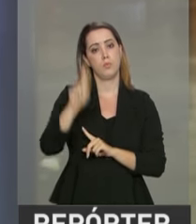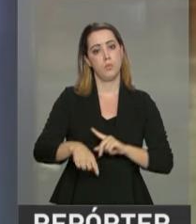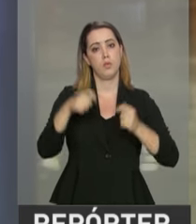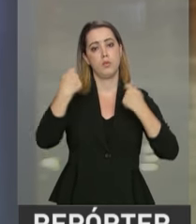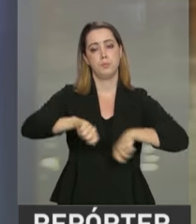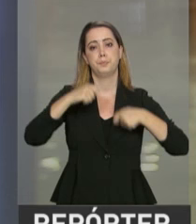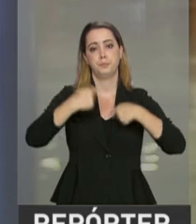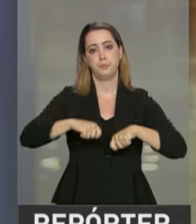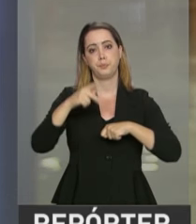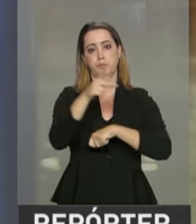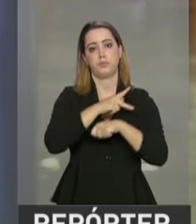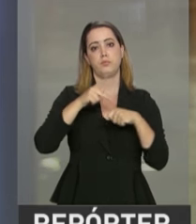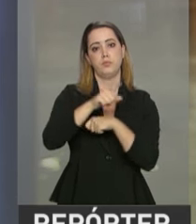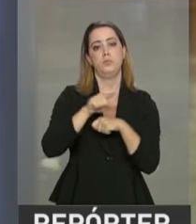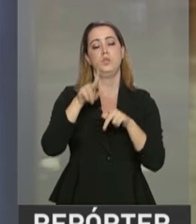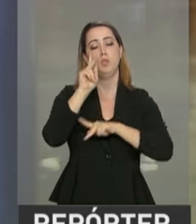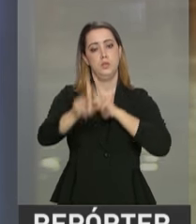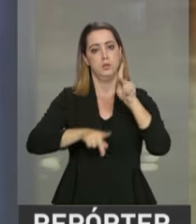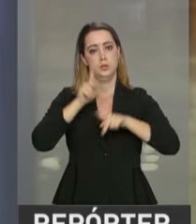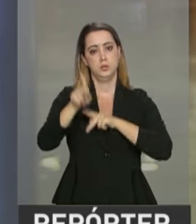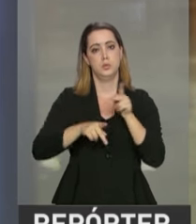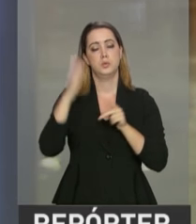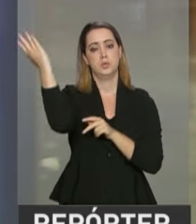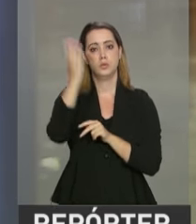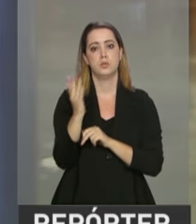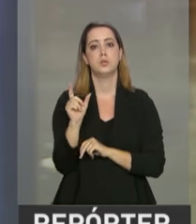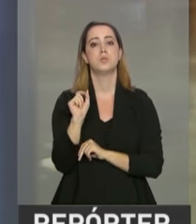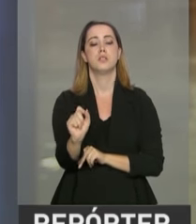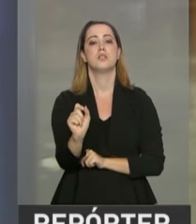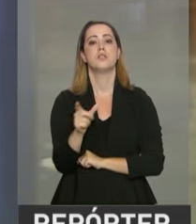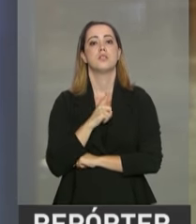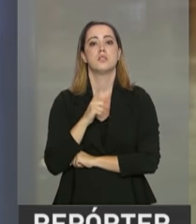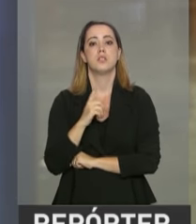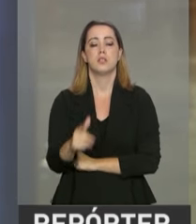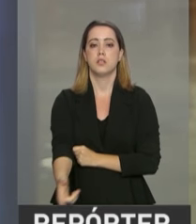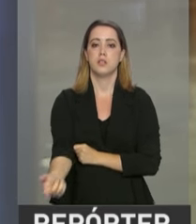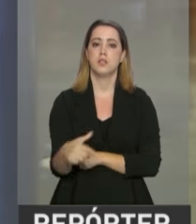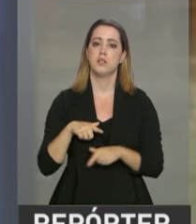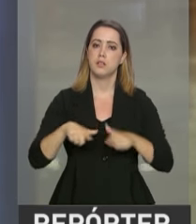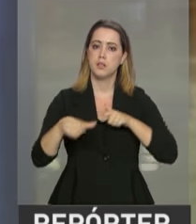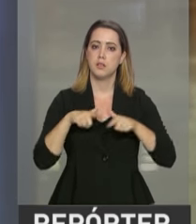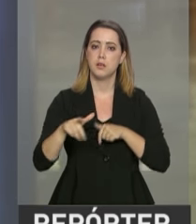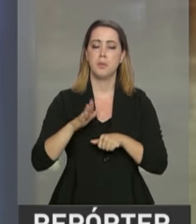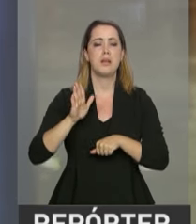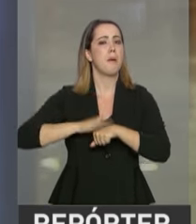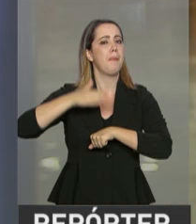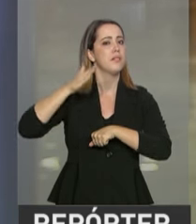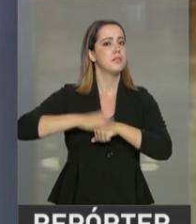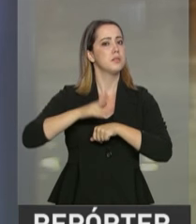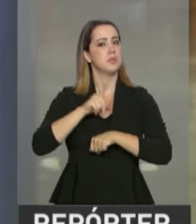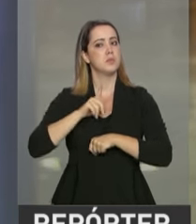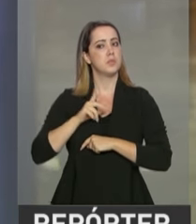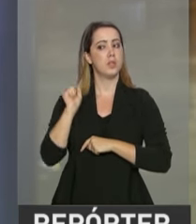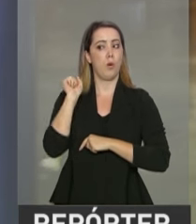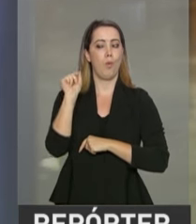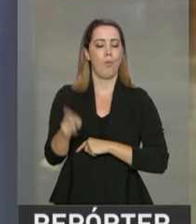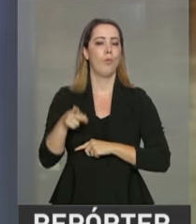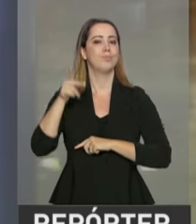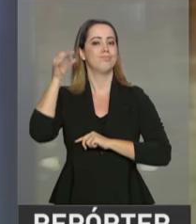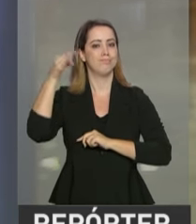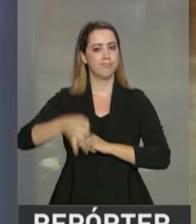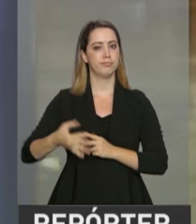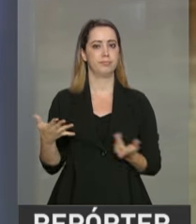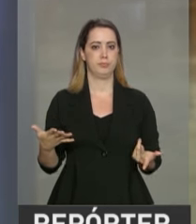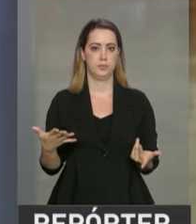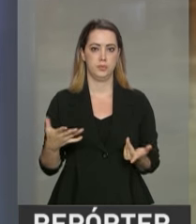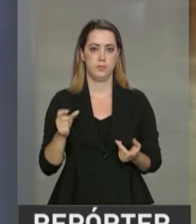necessidade no país e que a população brasileira terá de trabalhar mais para ter uma Previdência Social